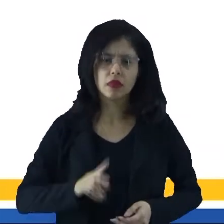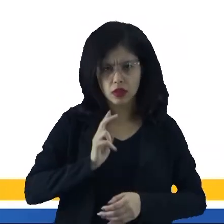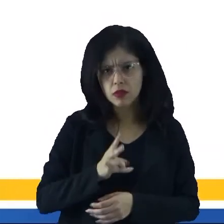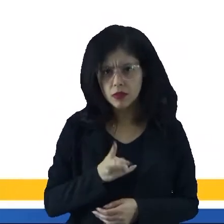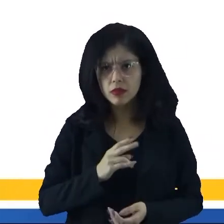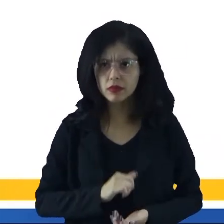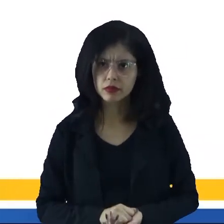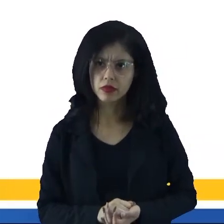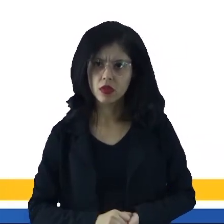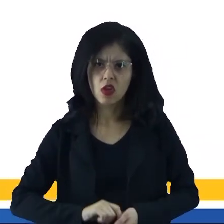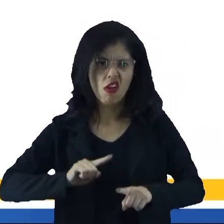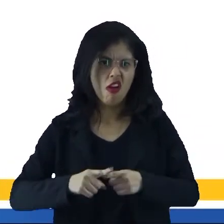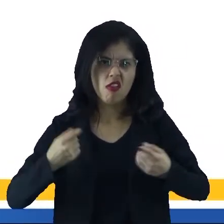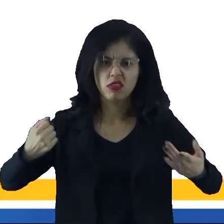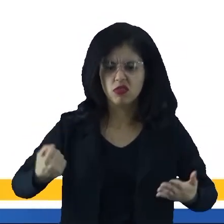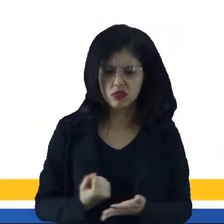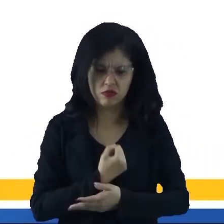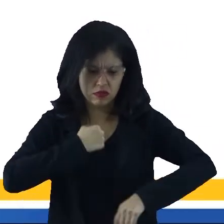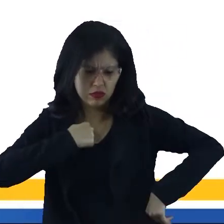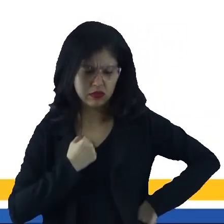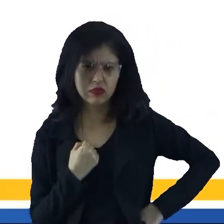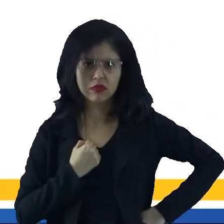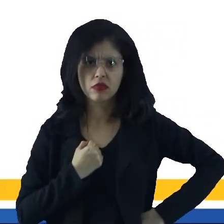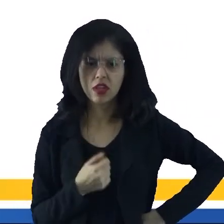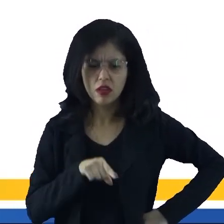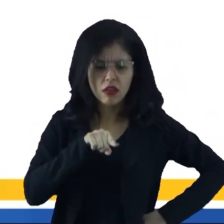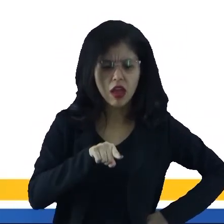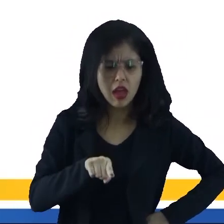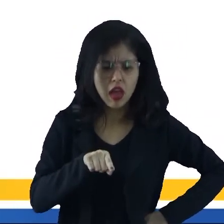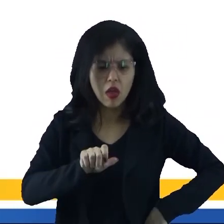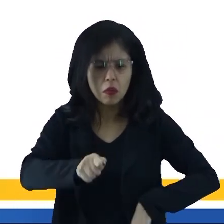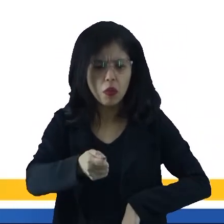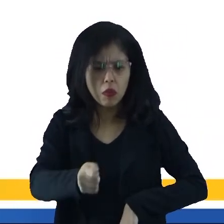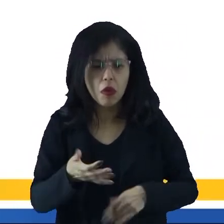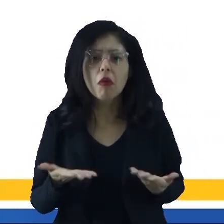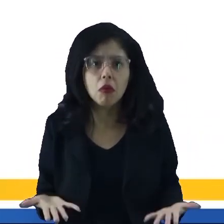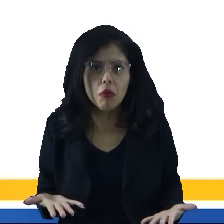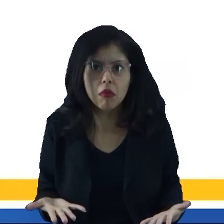mesmo? Mas que absurdo. Quem colocou essa torneira ali?